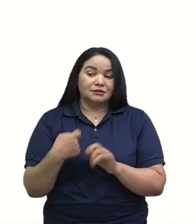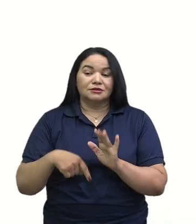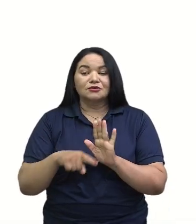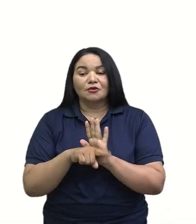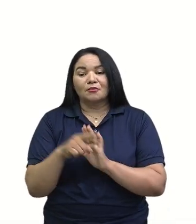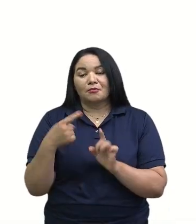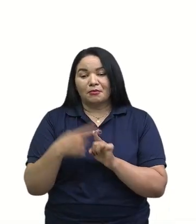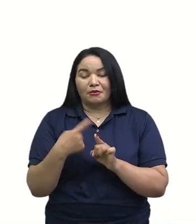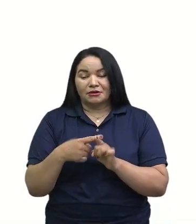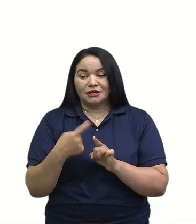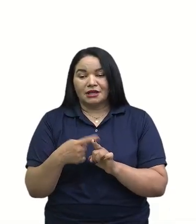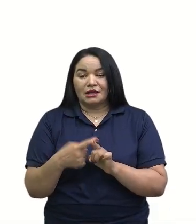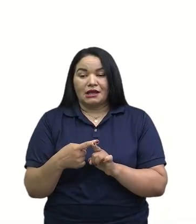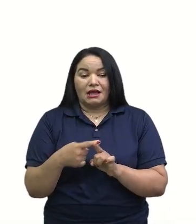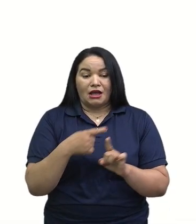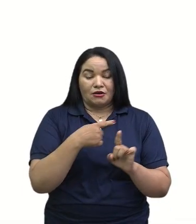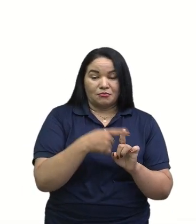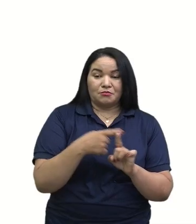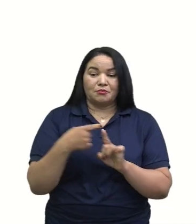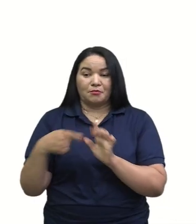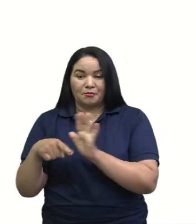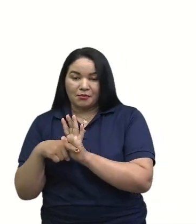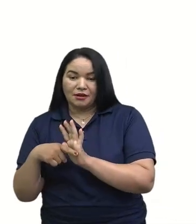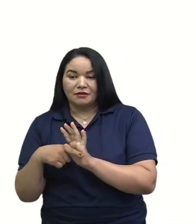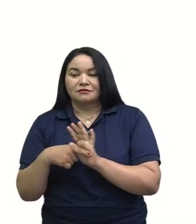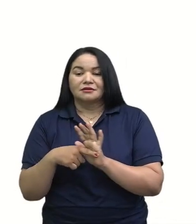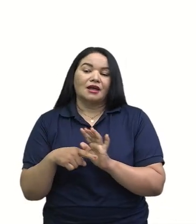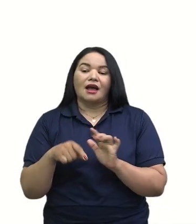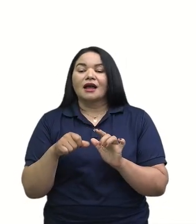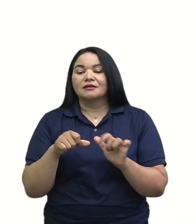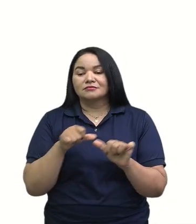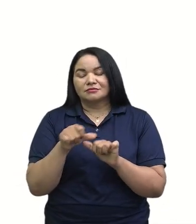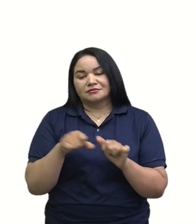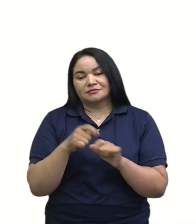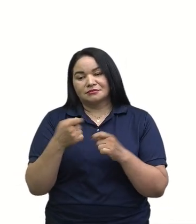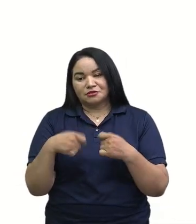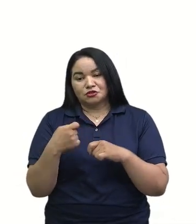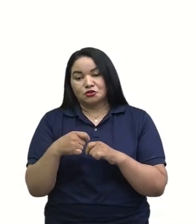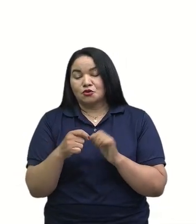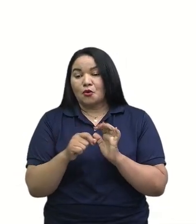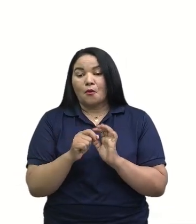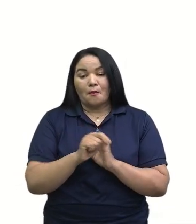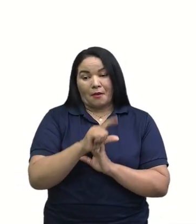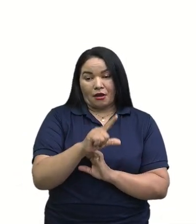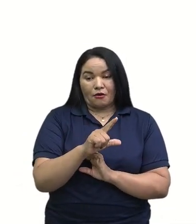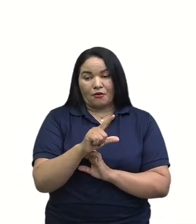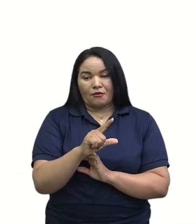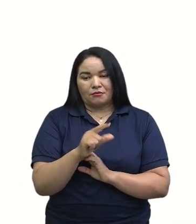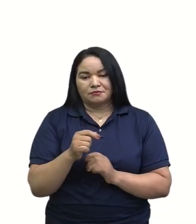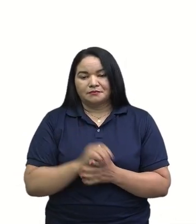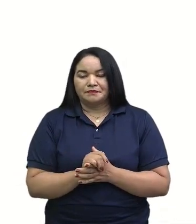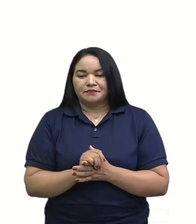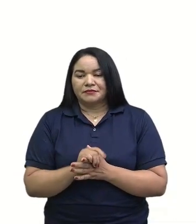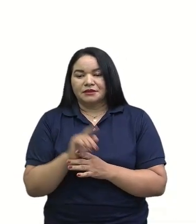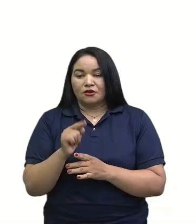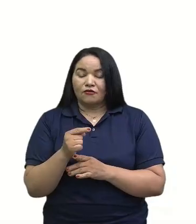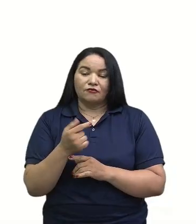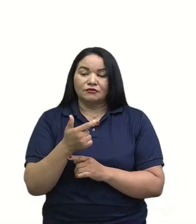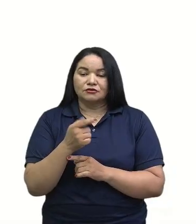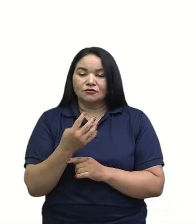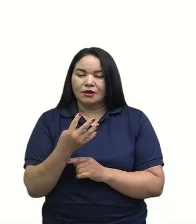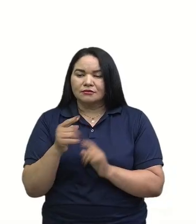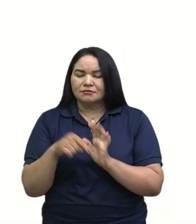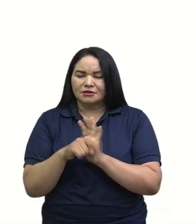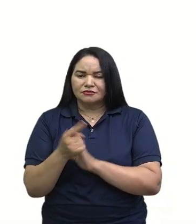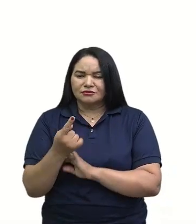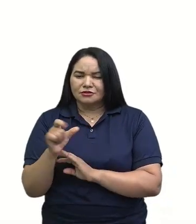sinais diferentes, né? Então, a gente vai subtrair e considerar o sinal do maior número, tá bom? Então, 24 menos 18, nós vamos